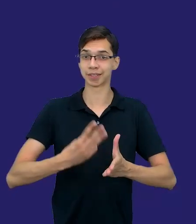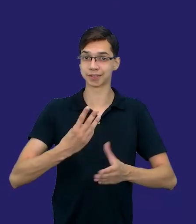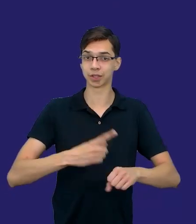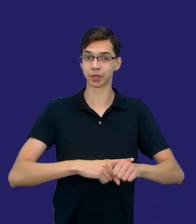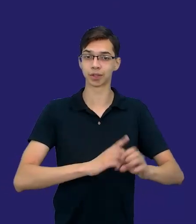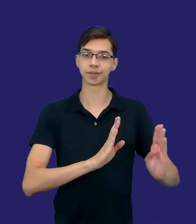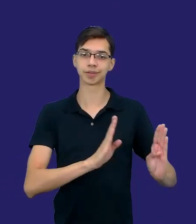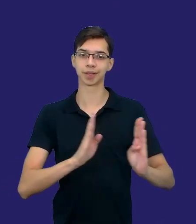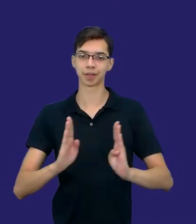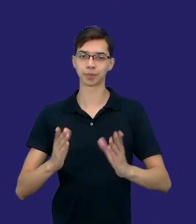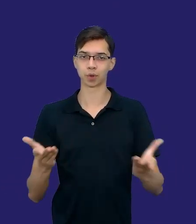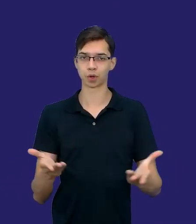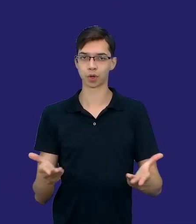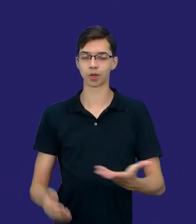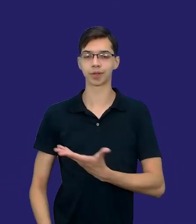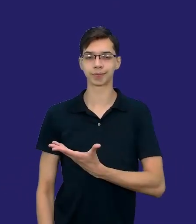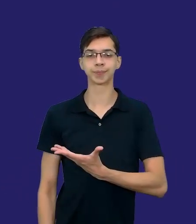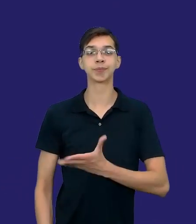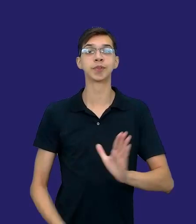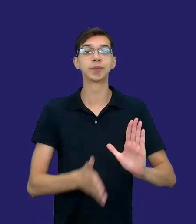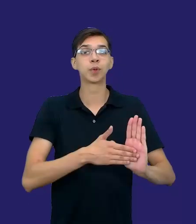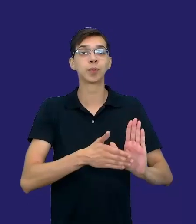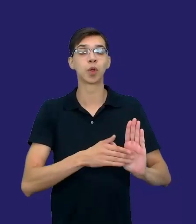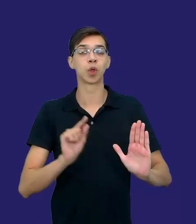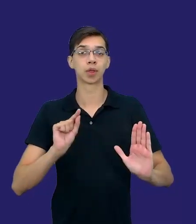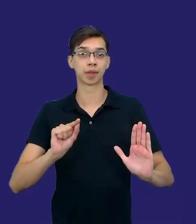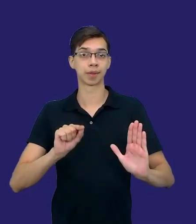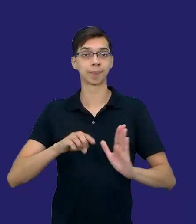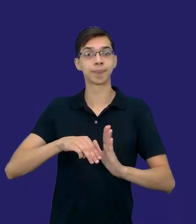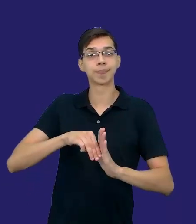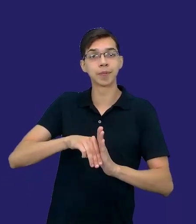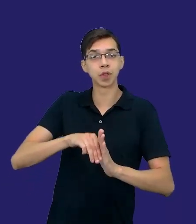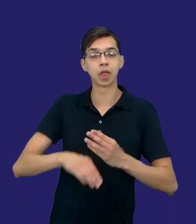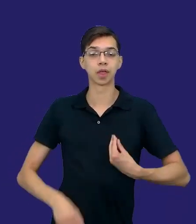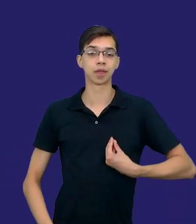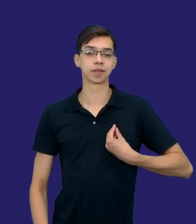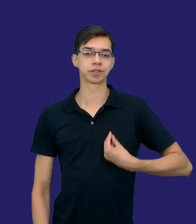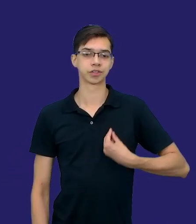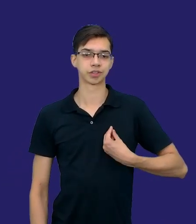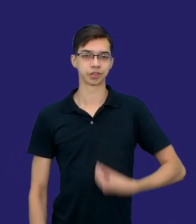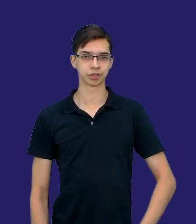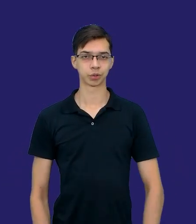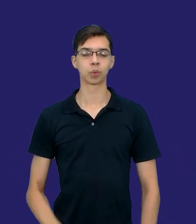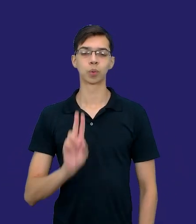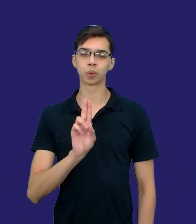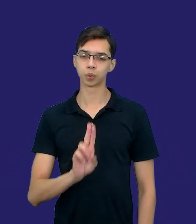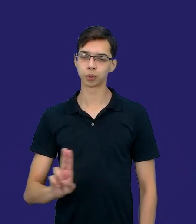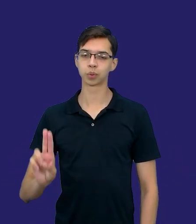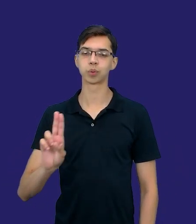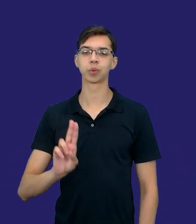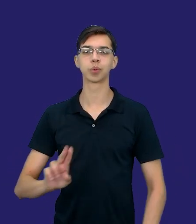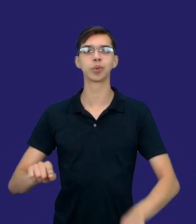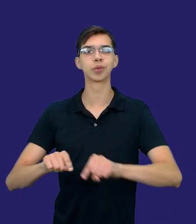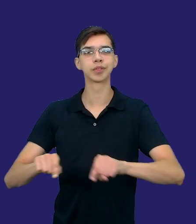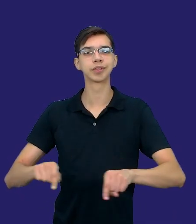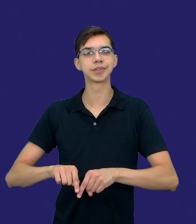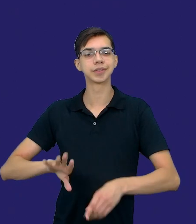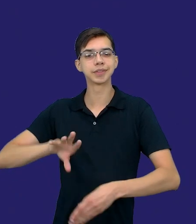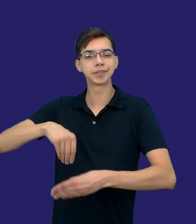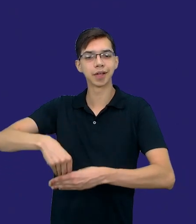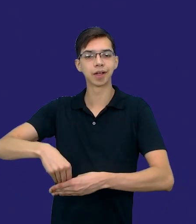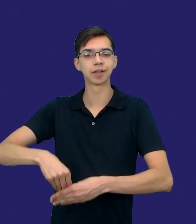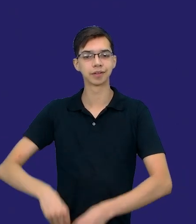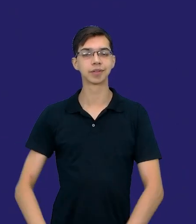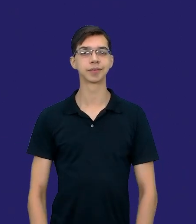a gente vai sugerir propostas de metodologia ativa, com enfoque na sugestão, né, da sala de aula, no caso da sala de aula,